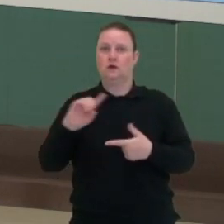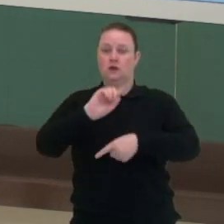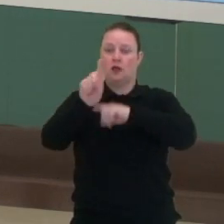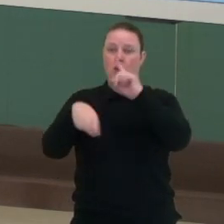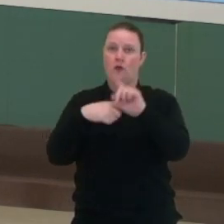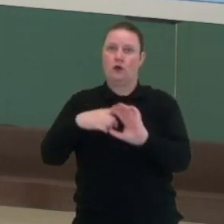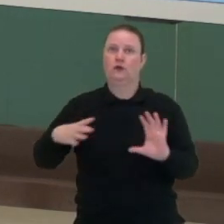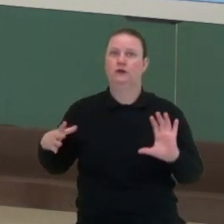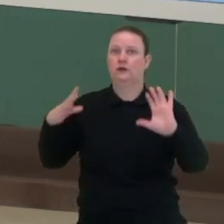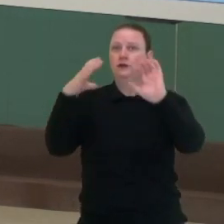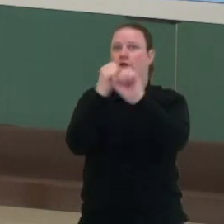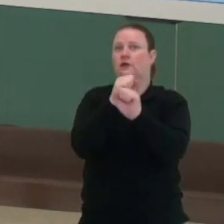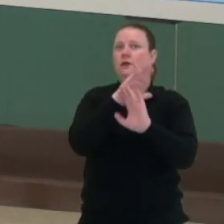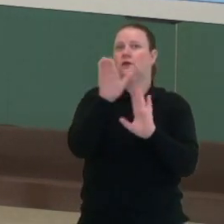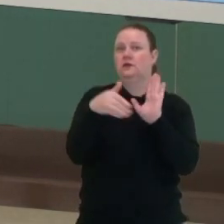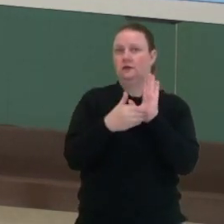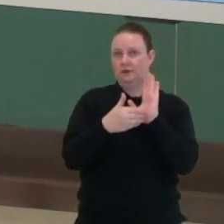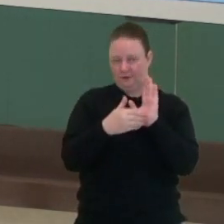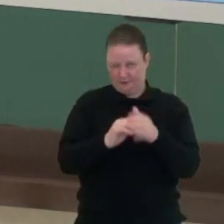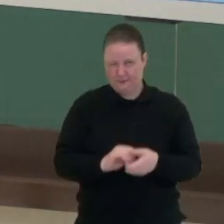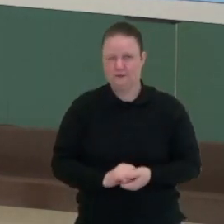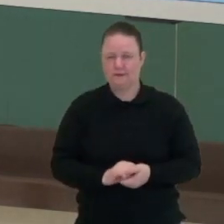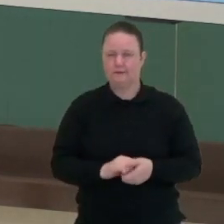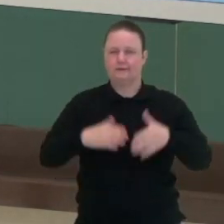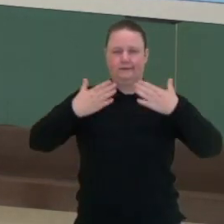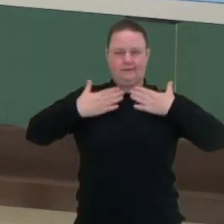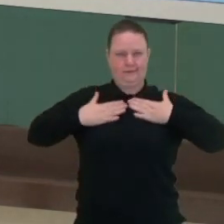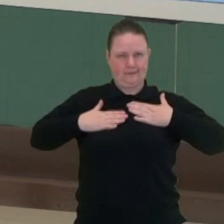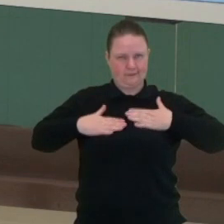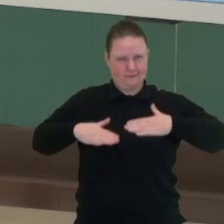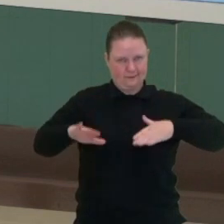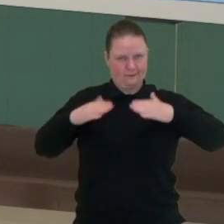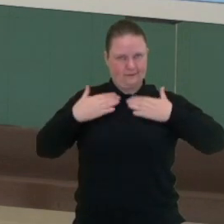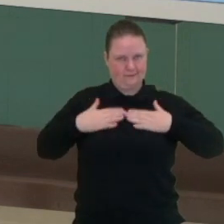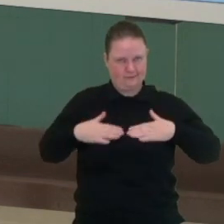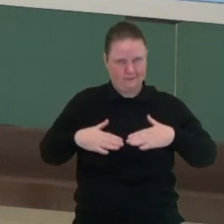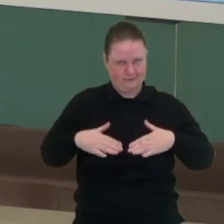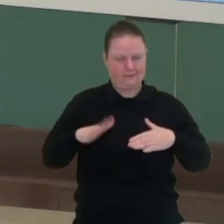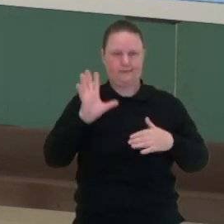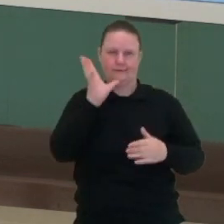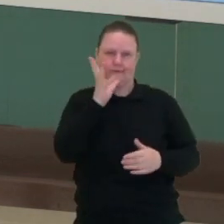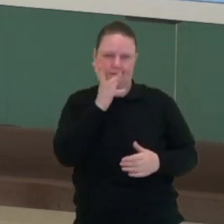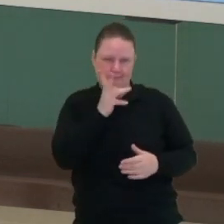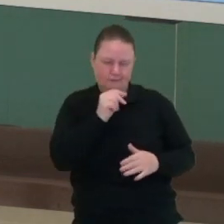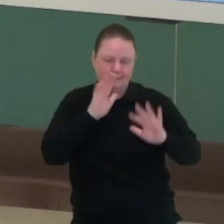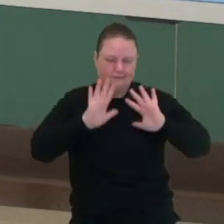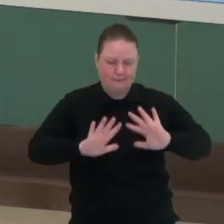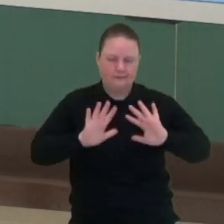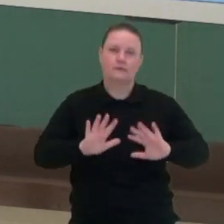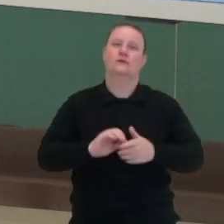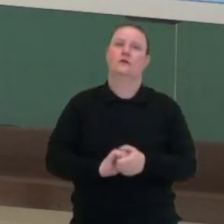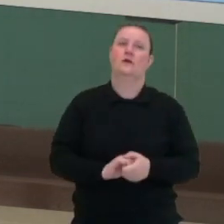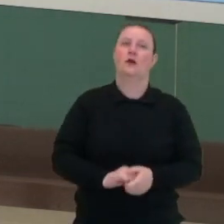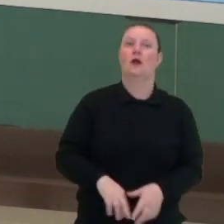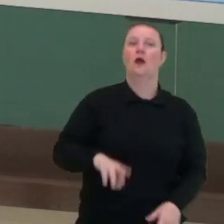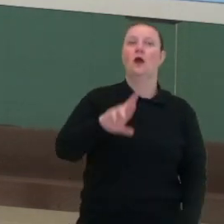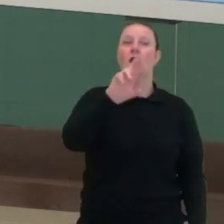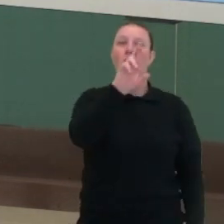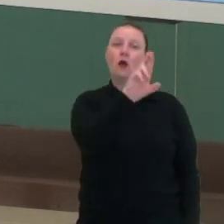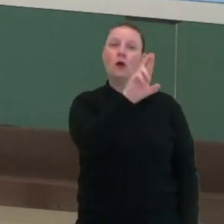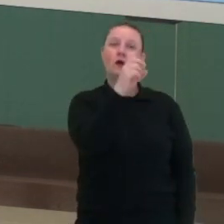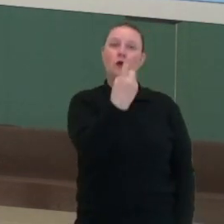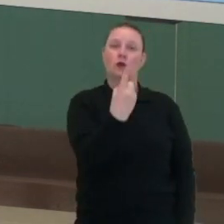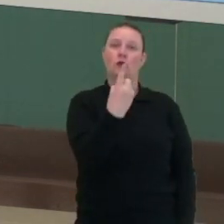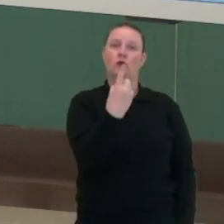somar, ok? Então, nós vamos fazer com muita calma isso. Olha só, o R1, qual é o valor da